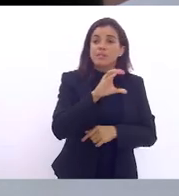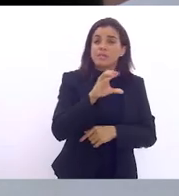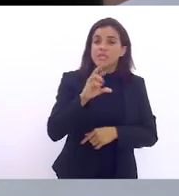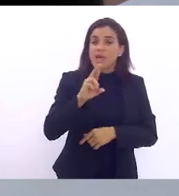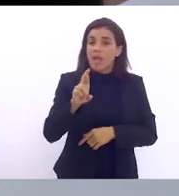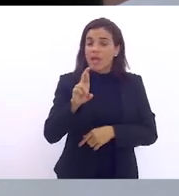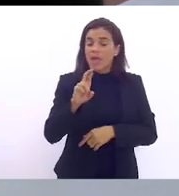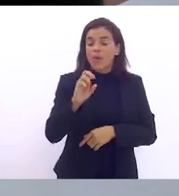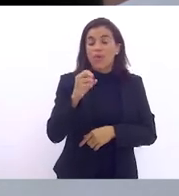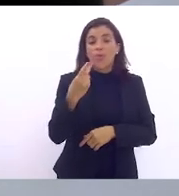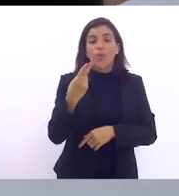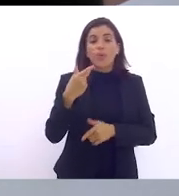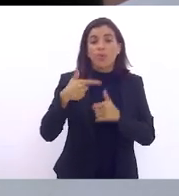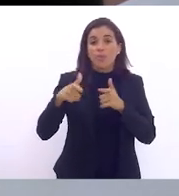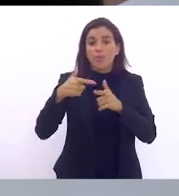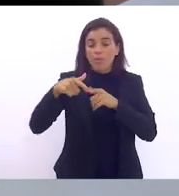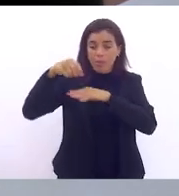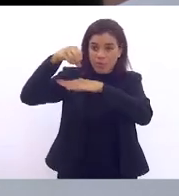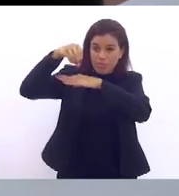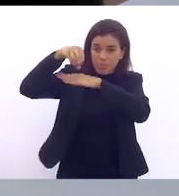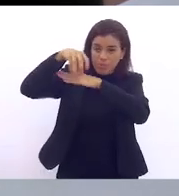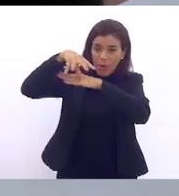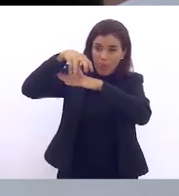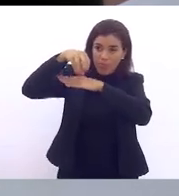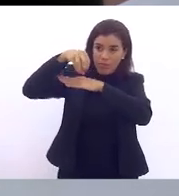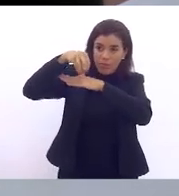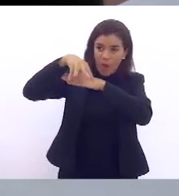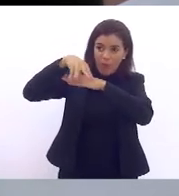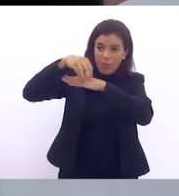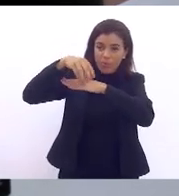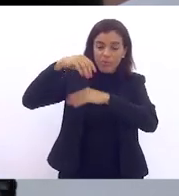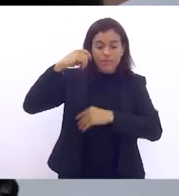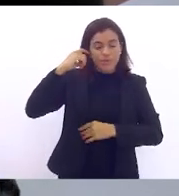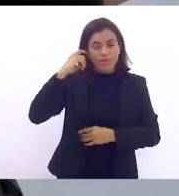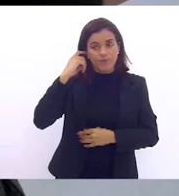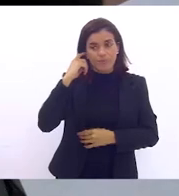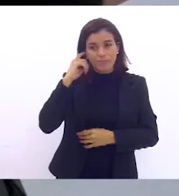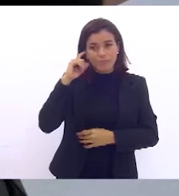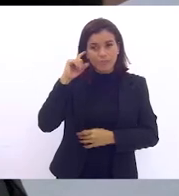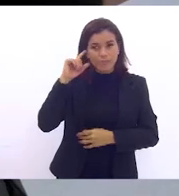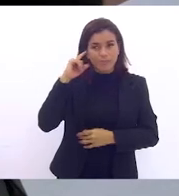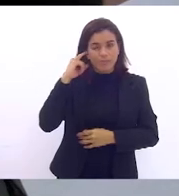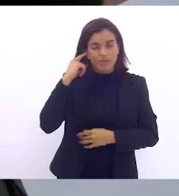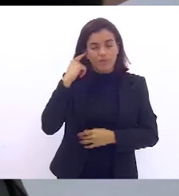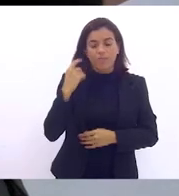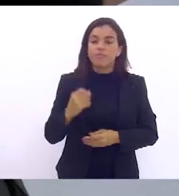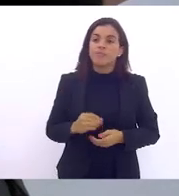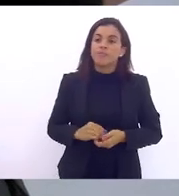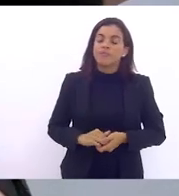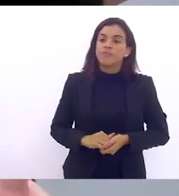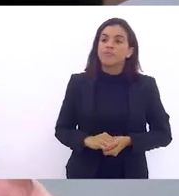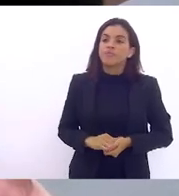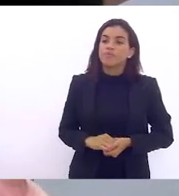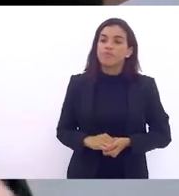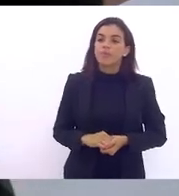radar pra gente ter essa dúvida esclarecida bom e tem